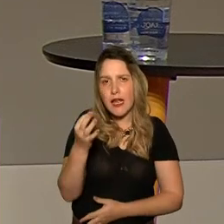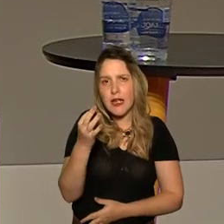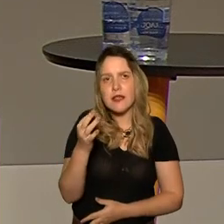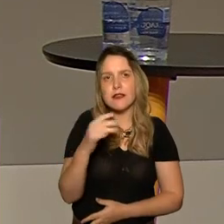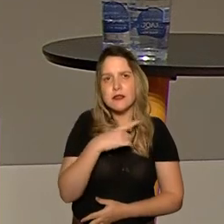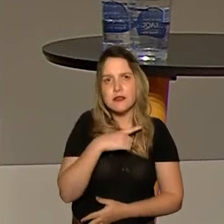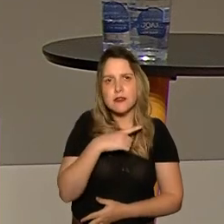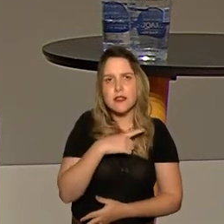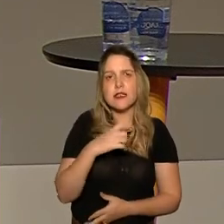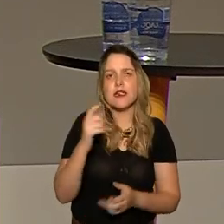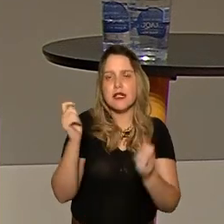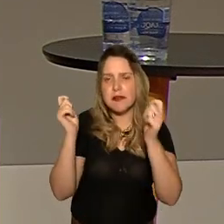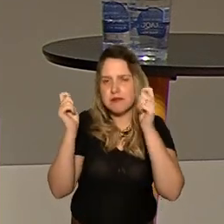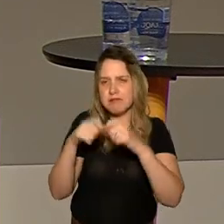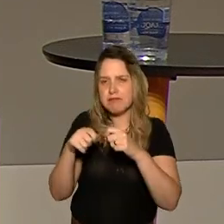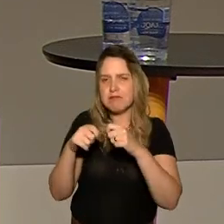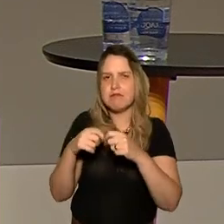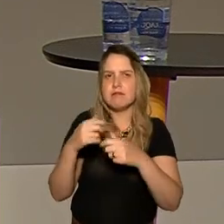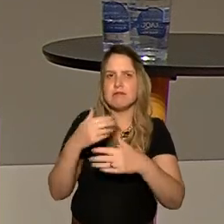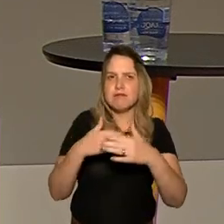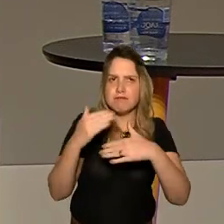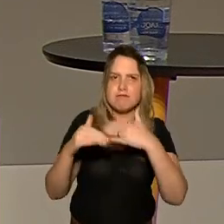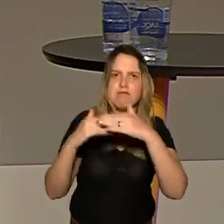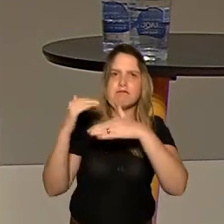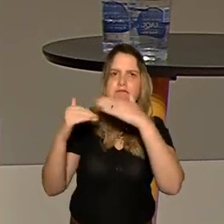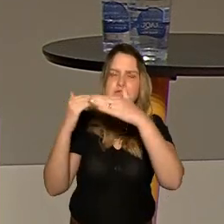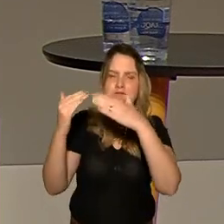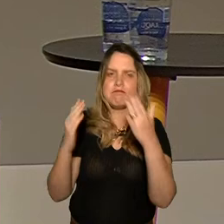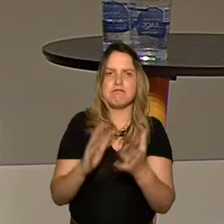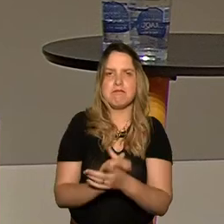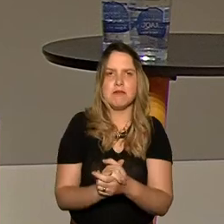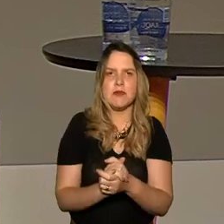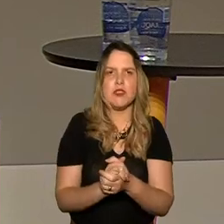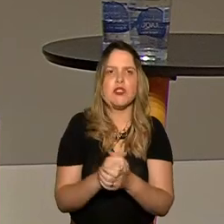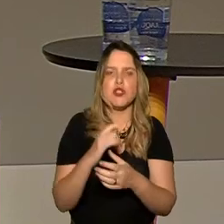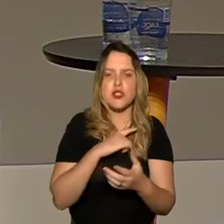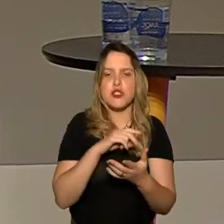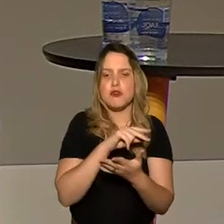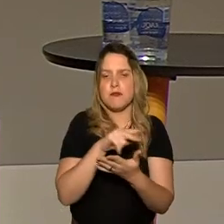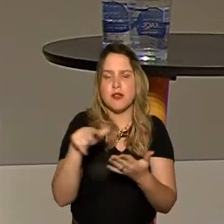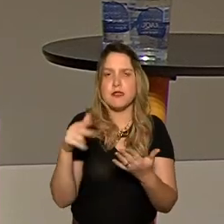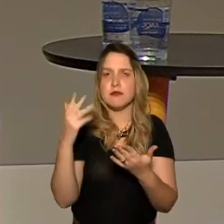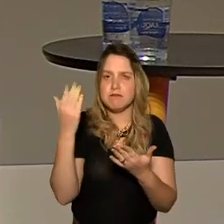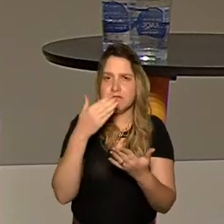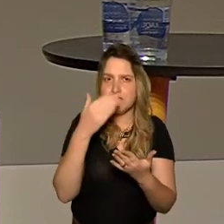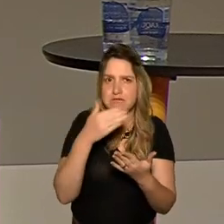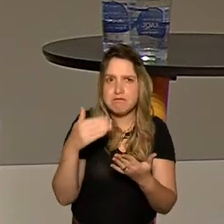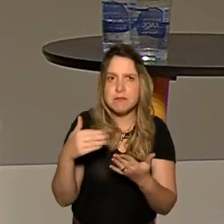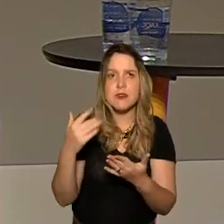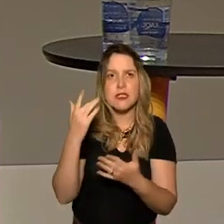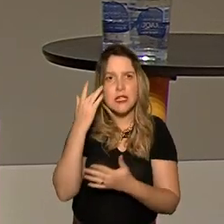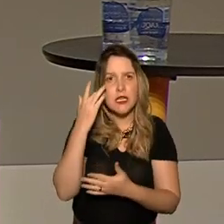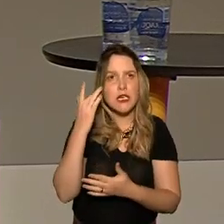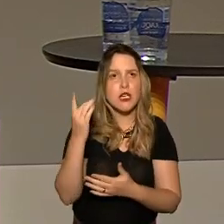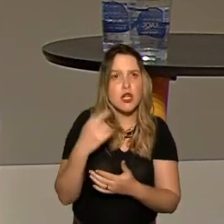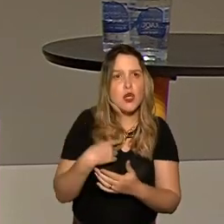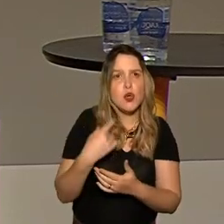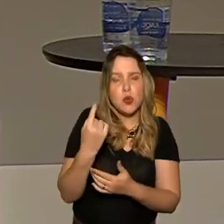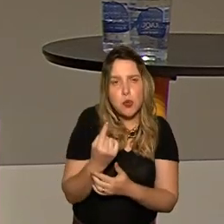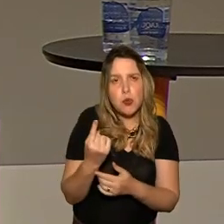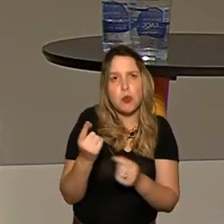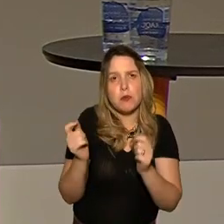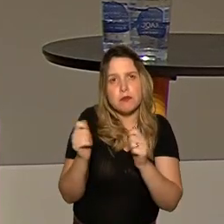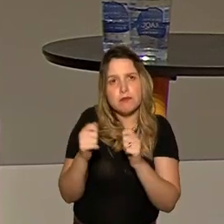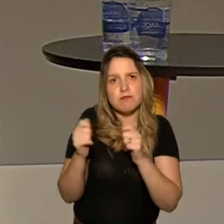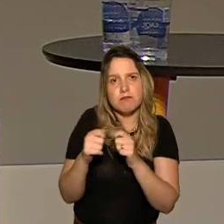de tratá-las no ambiente e com iniciativas próprias né acho que uma das